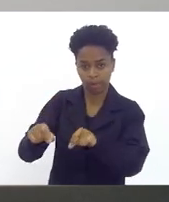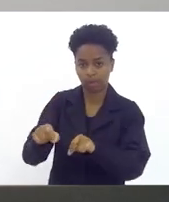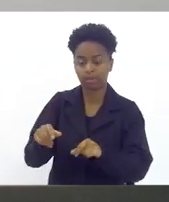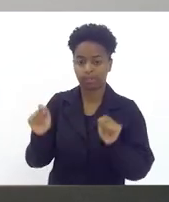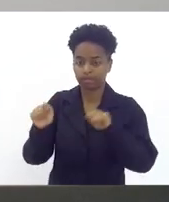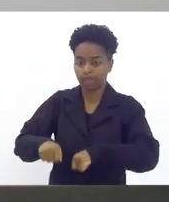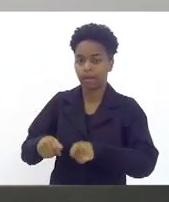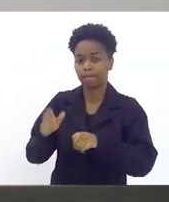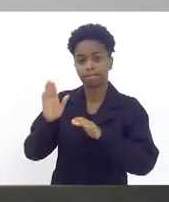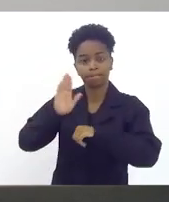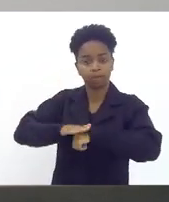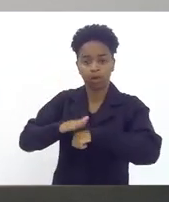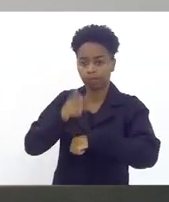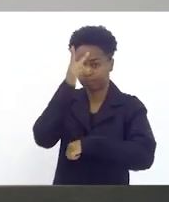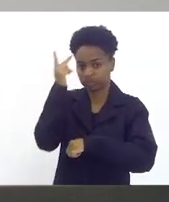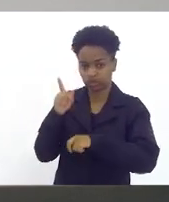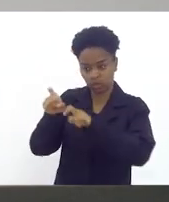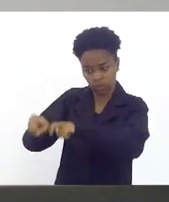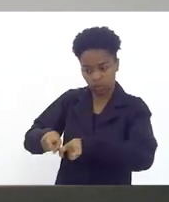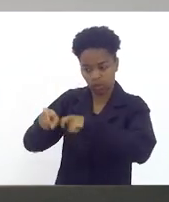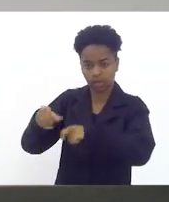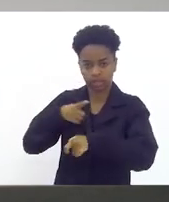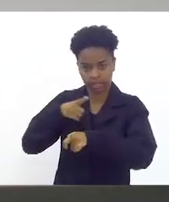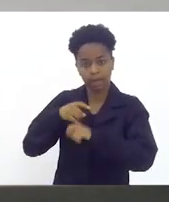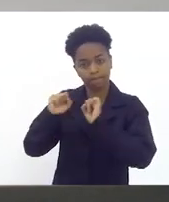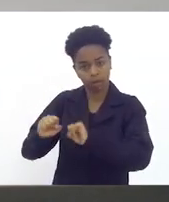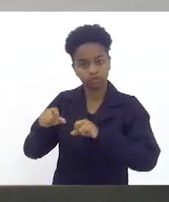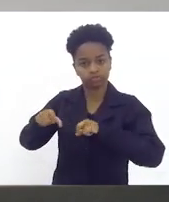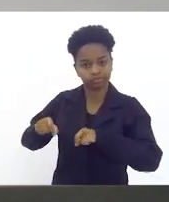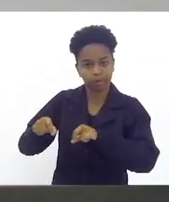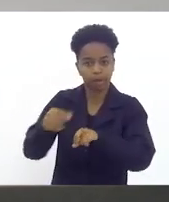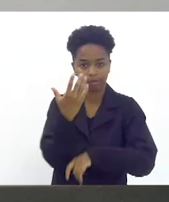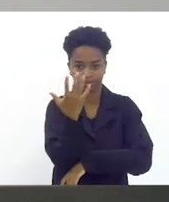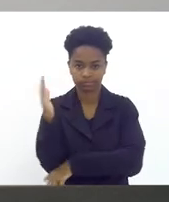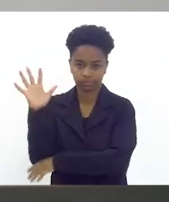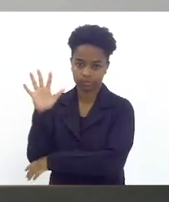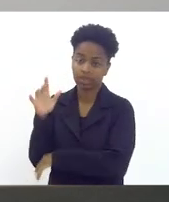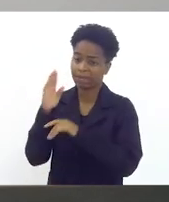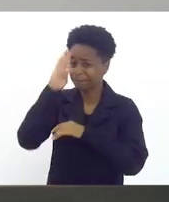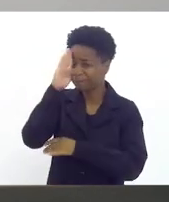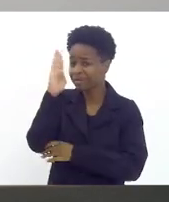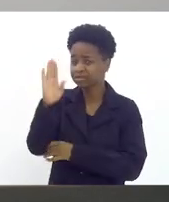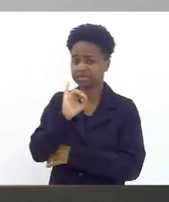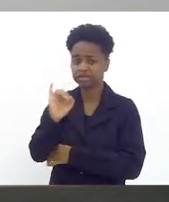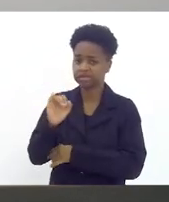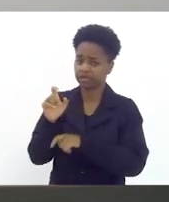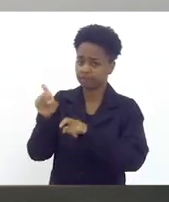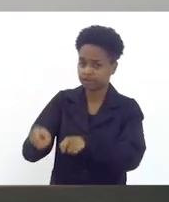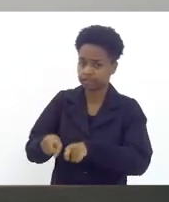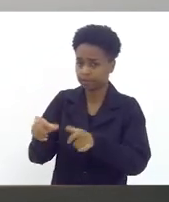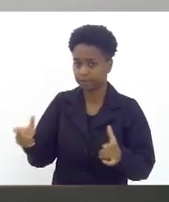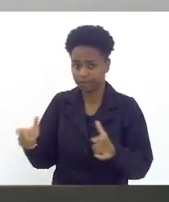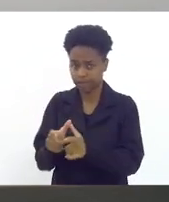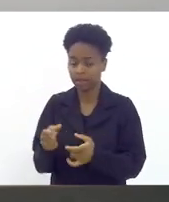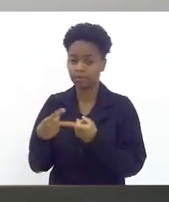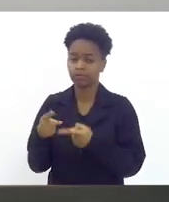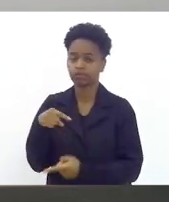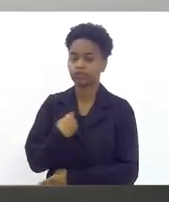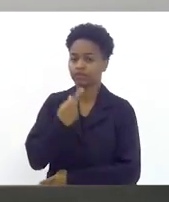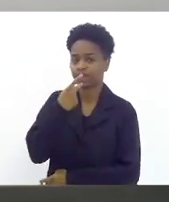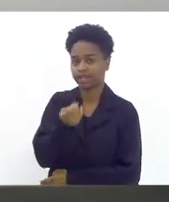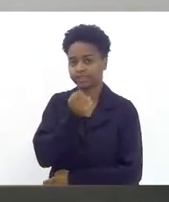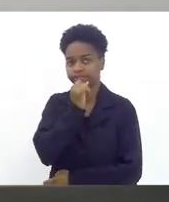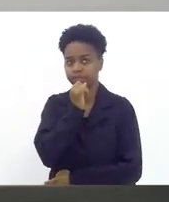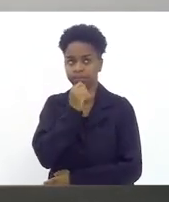Rural ele possa restaurar e isso faz sentido no caso principalmente dos pequenos porque quando a gente fala que a gente tem que restaurar